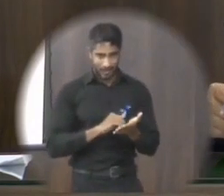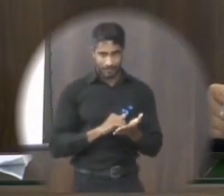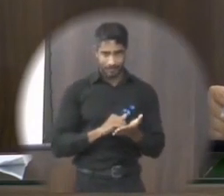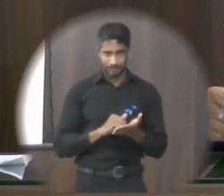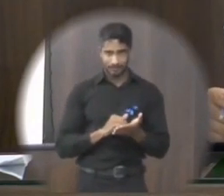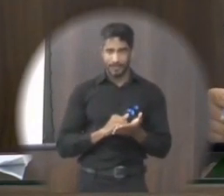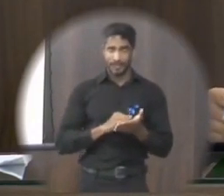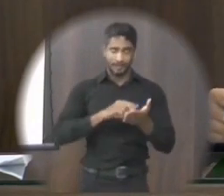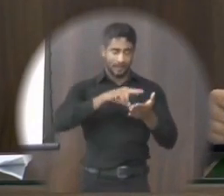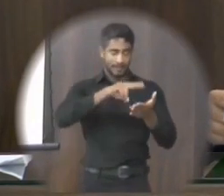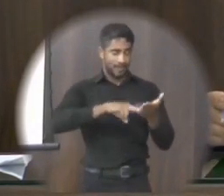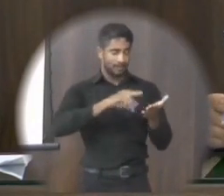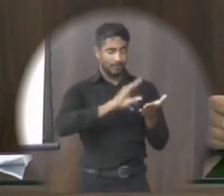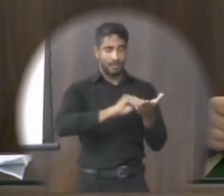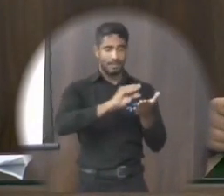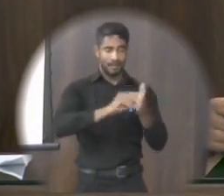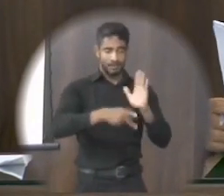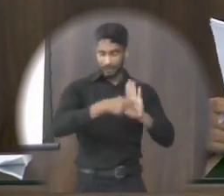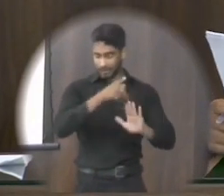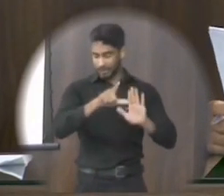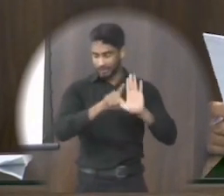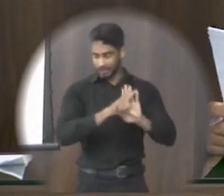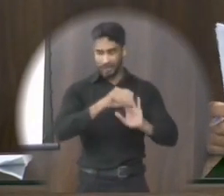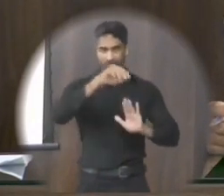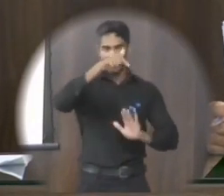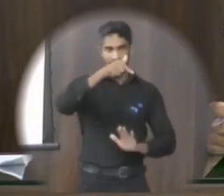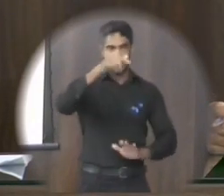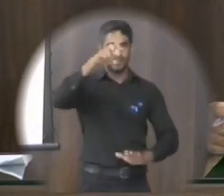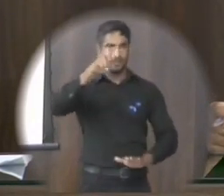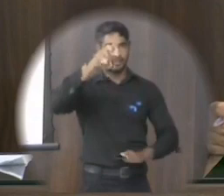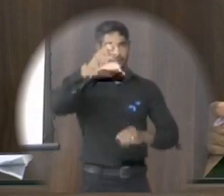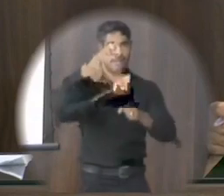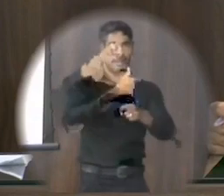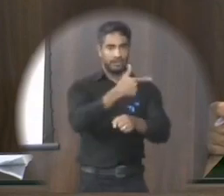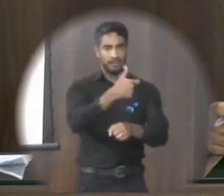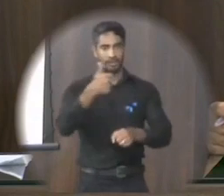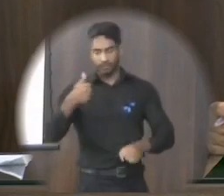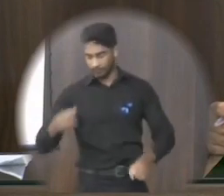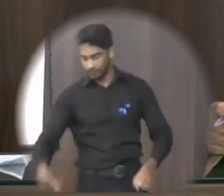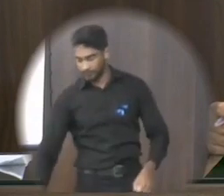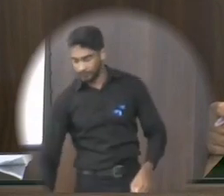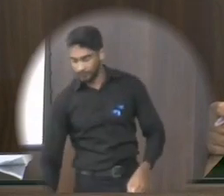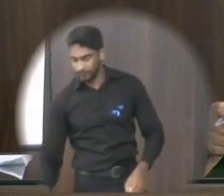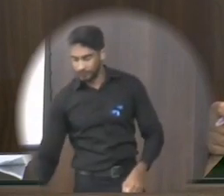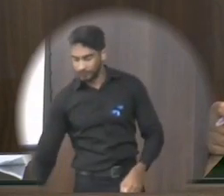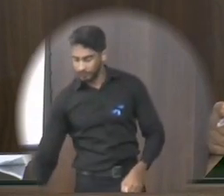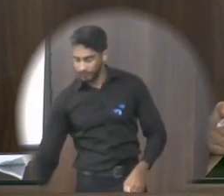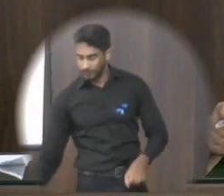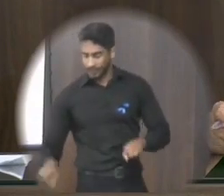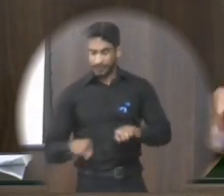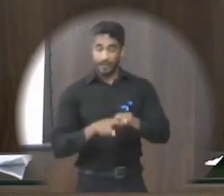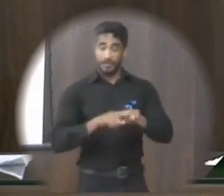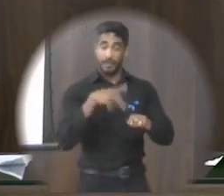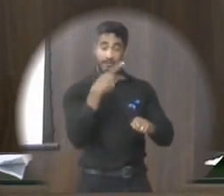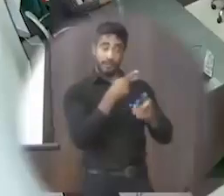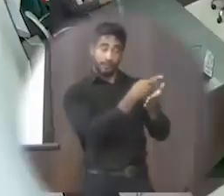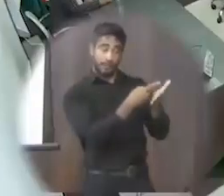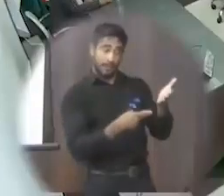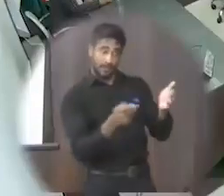que faça a leitura da emenda do projeto de lei 075-2021, bem como dos pareceres que o acompanha.